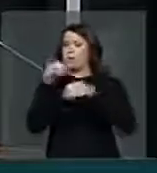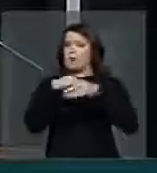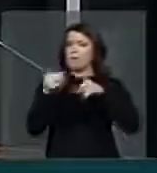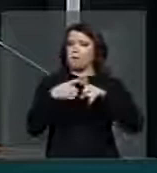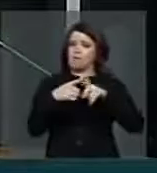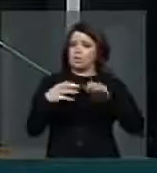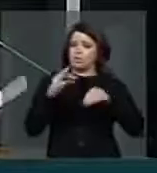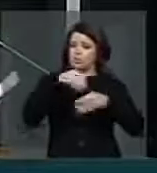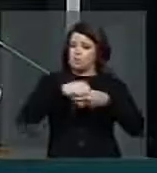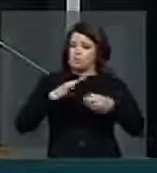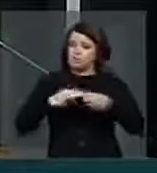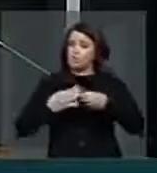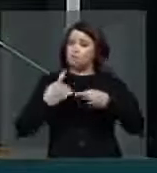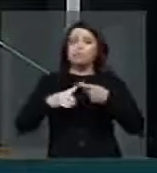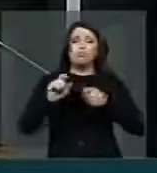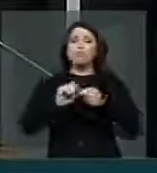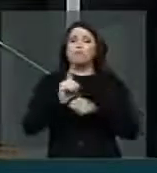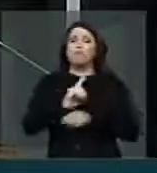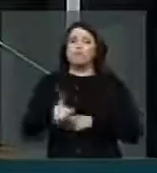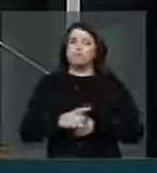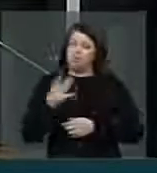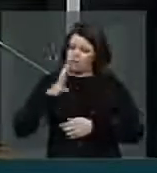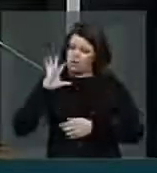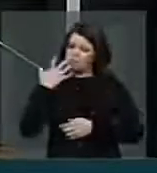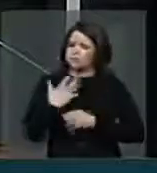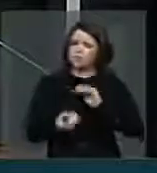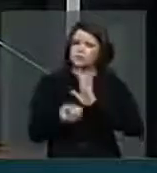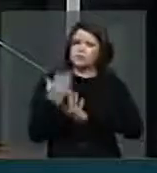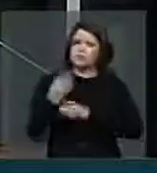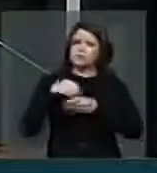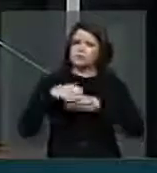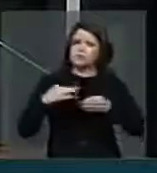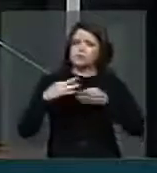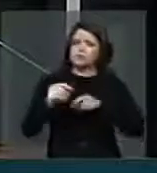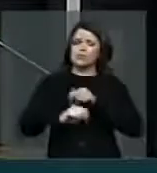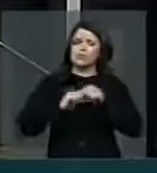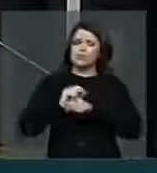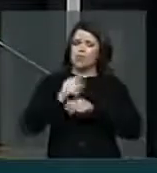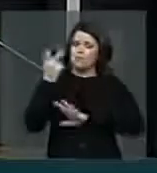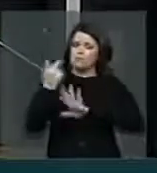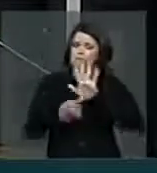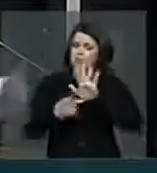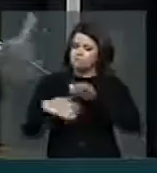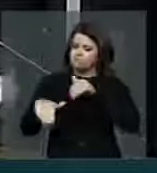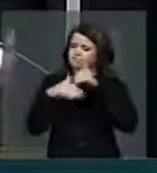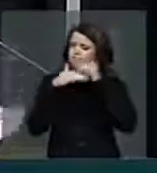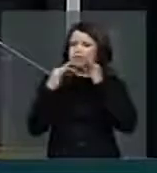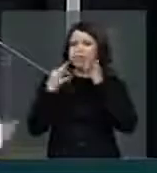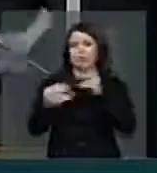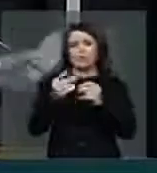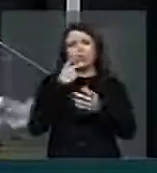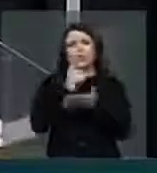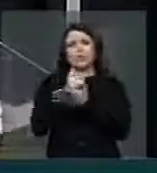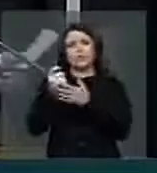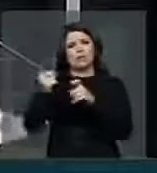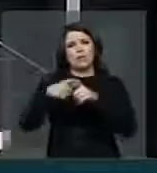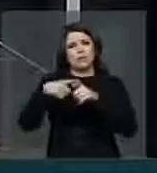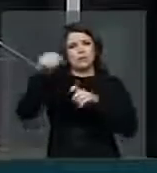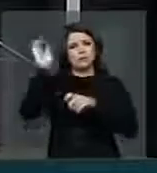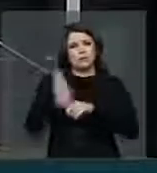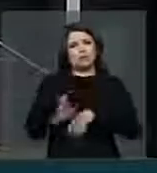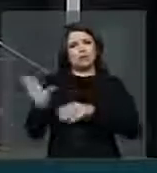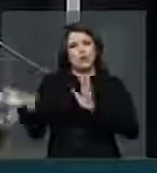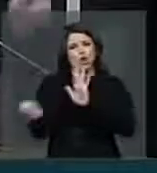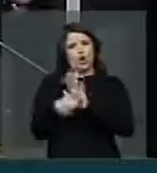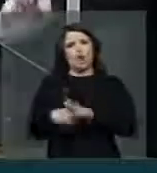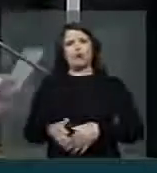lá nos municípios. Por que não faz isso? Quer resolver? Cria um plano padrão para contratar médicos brasileiros e coloca